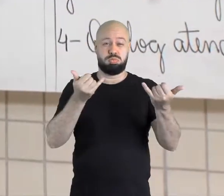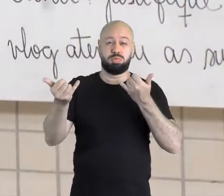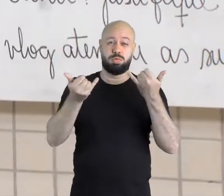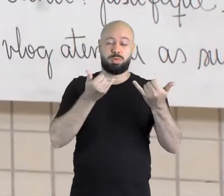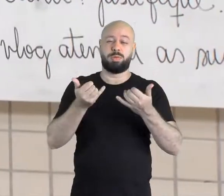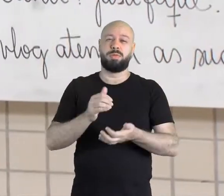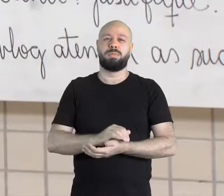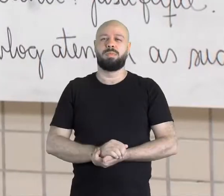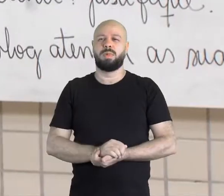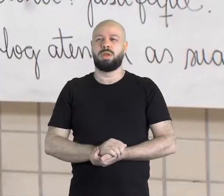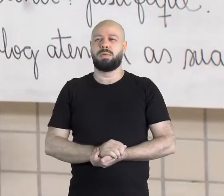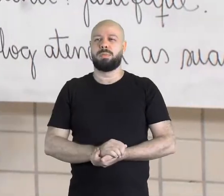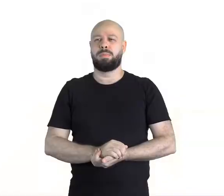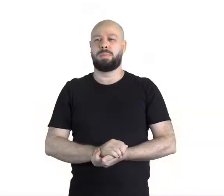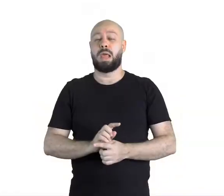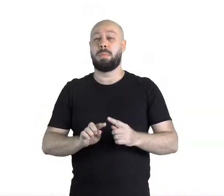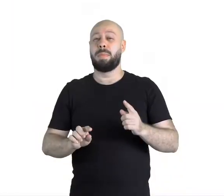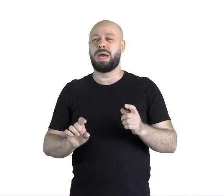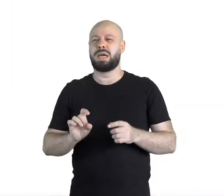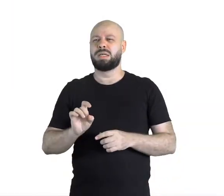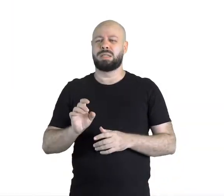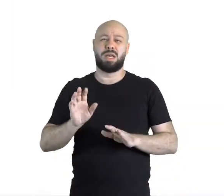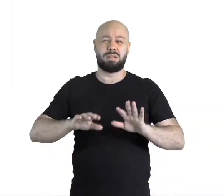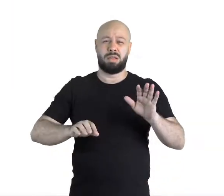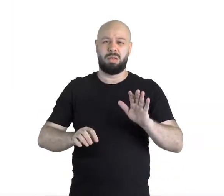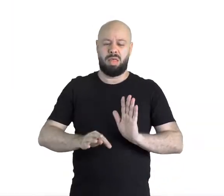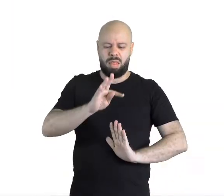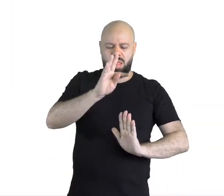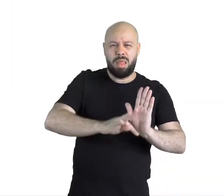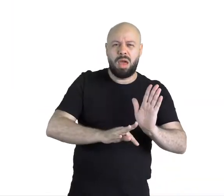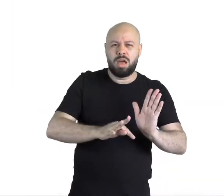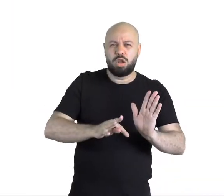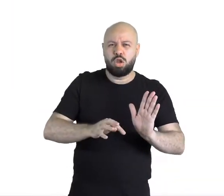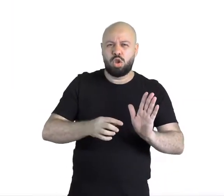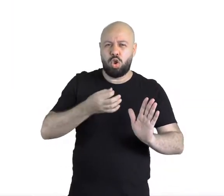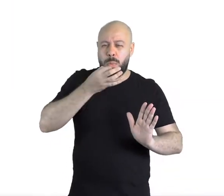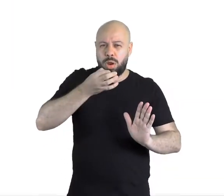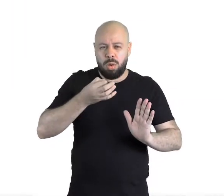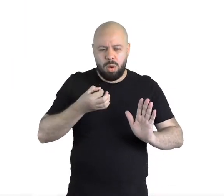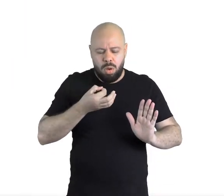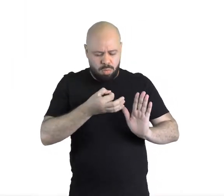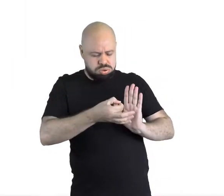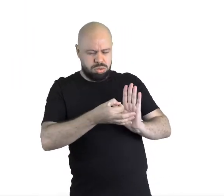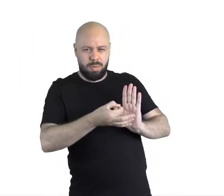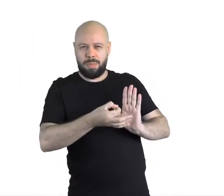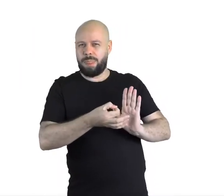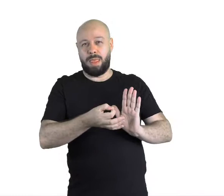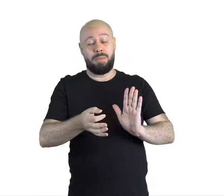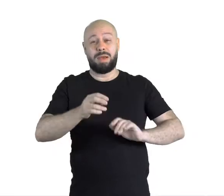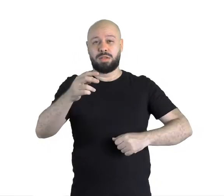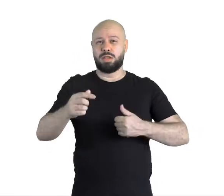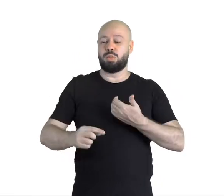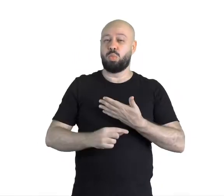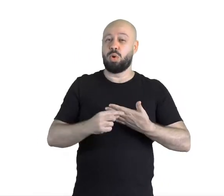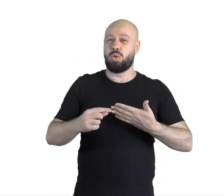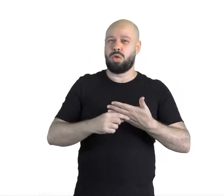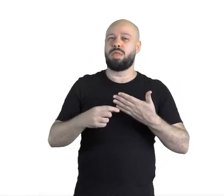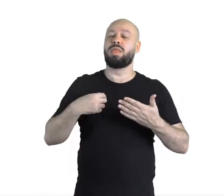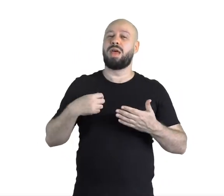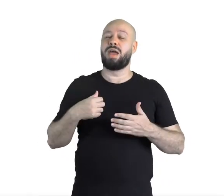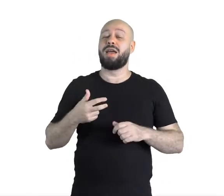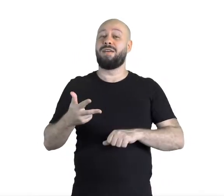vlogs. Porém, em vez de usarem textos para expressar suas opiniões, os autores contam com o apoio dos vídeos